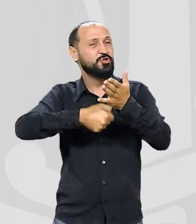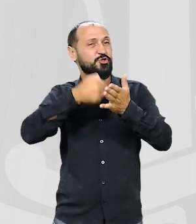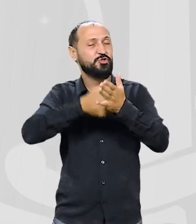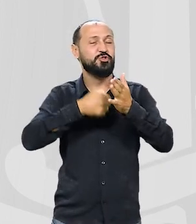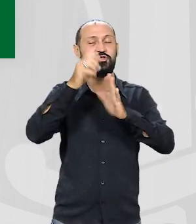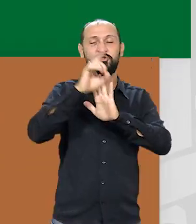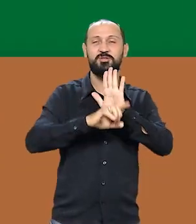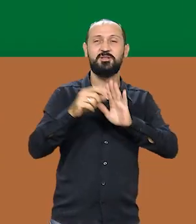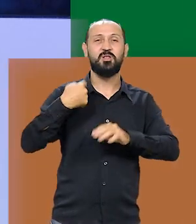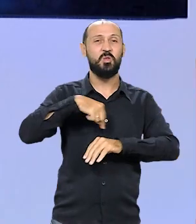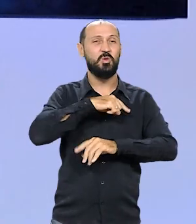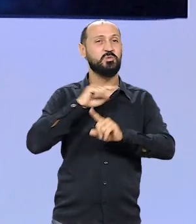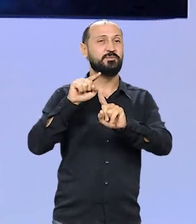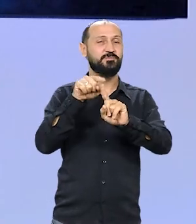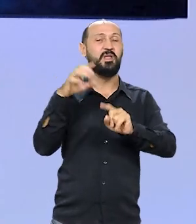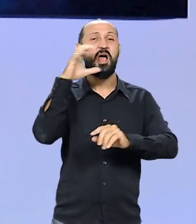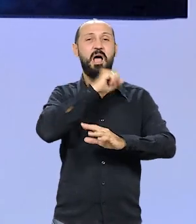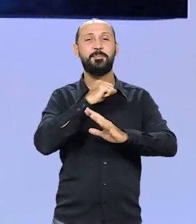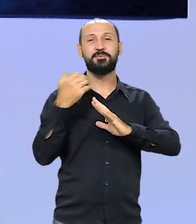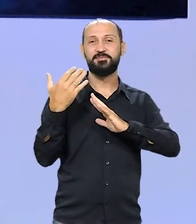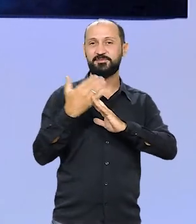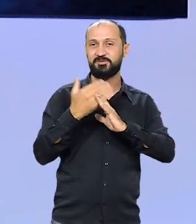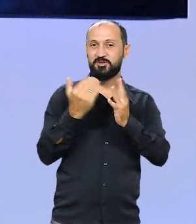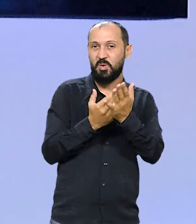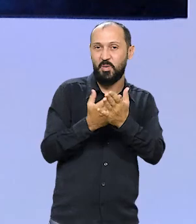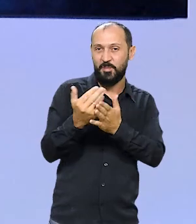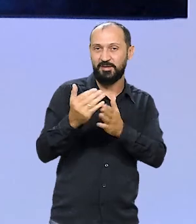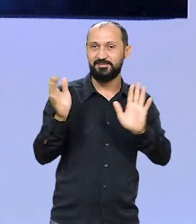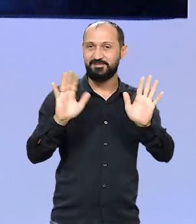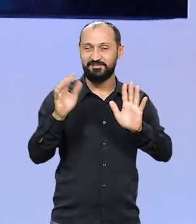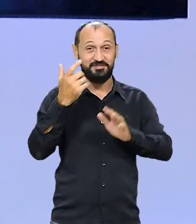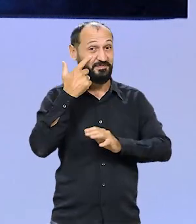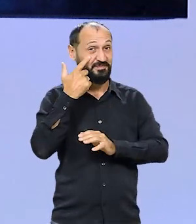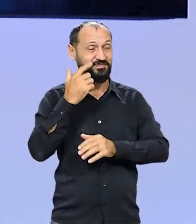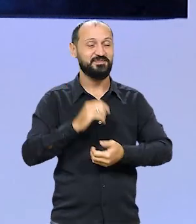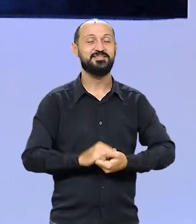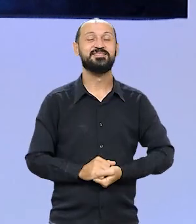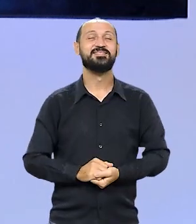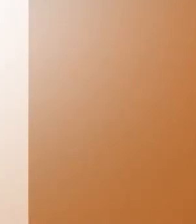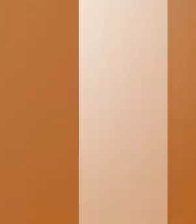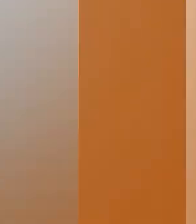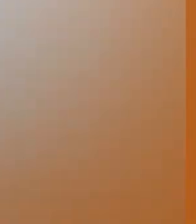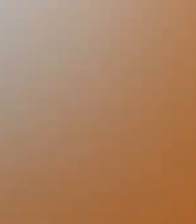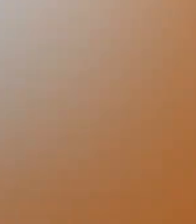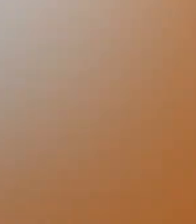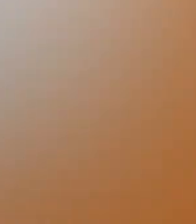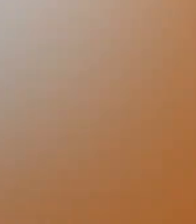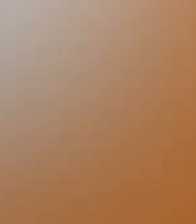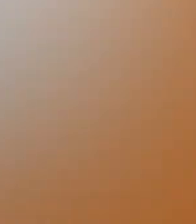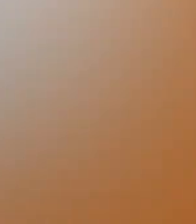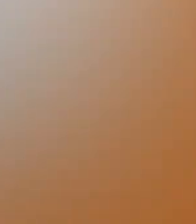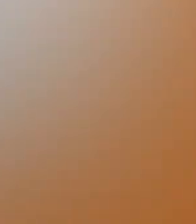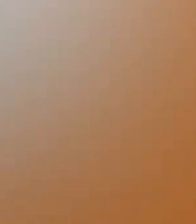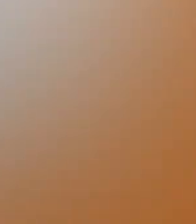a nossa missão. Nós vamos para um rápido intervalo e voltamos já. Fiquem comigo.